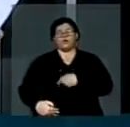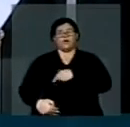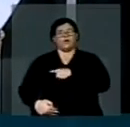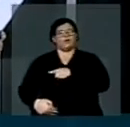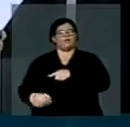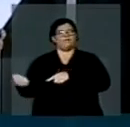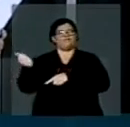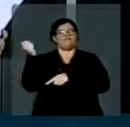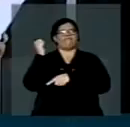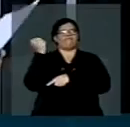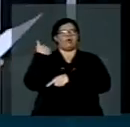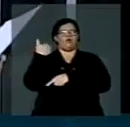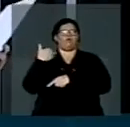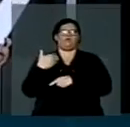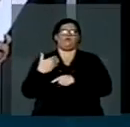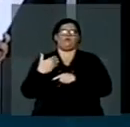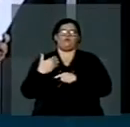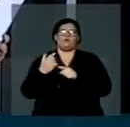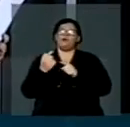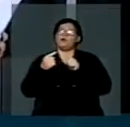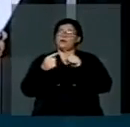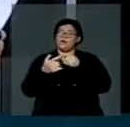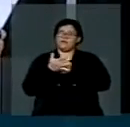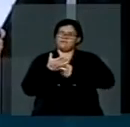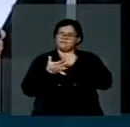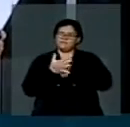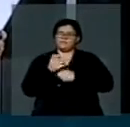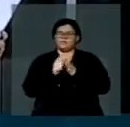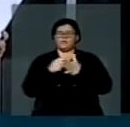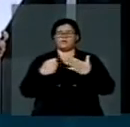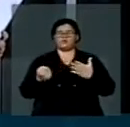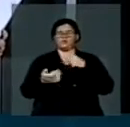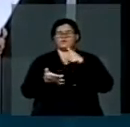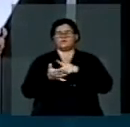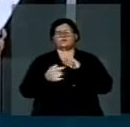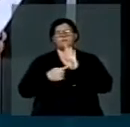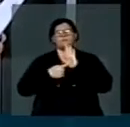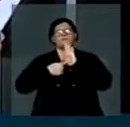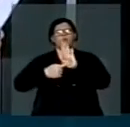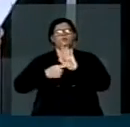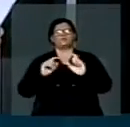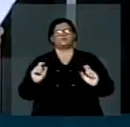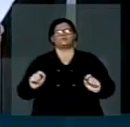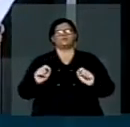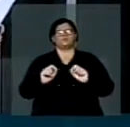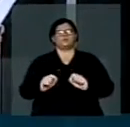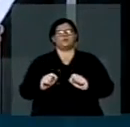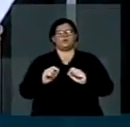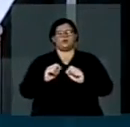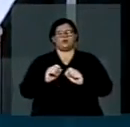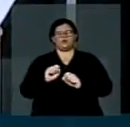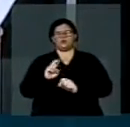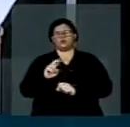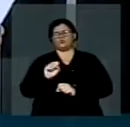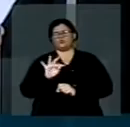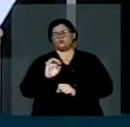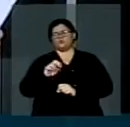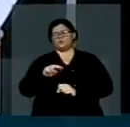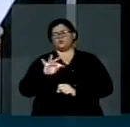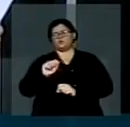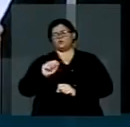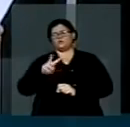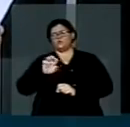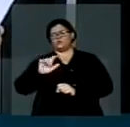exigir de nós a criação de uma agenda realista, com foco na prosperidade sustentável, exatamente como tem feito